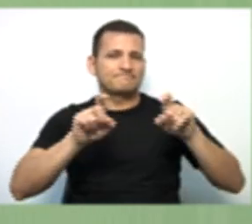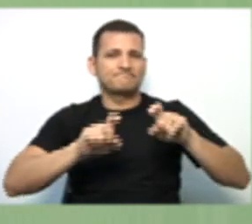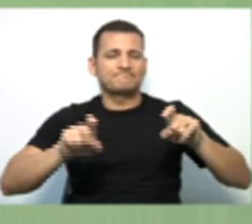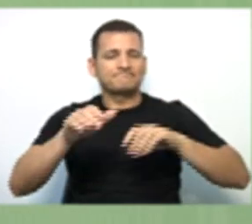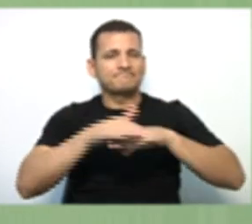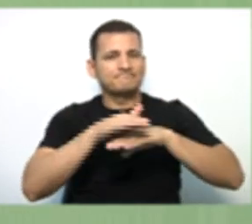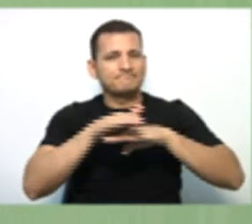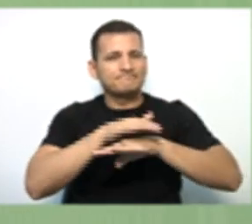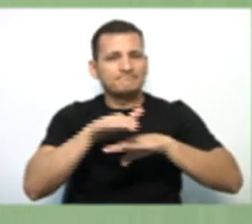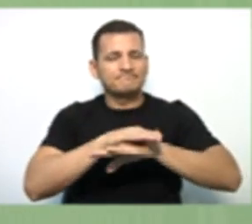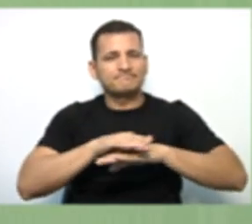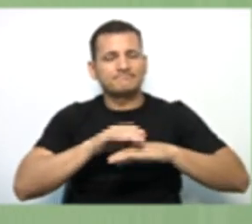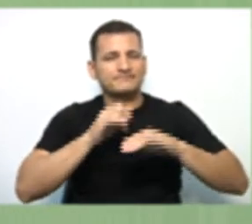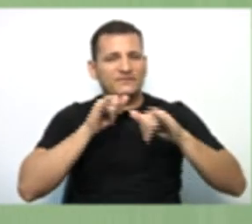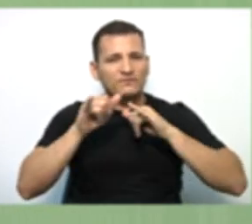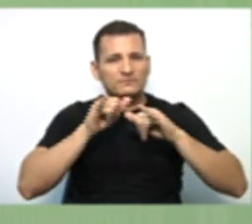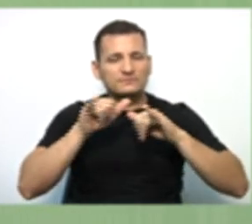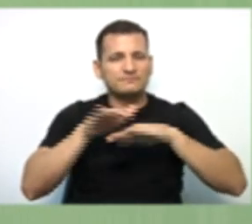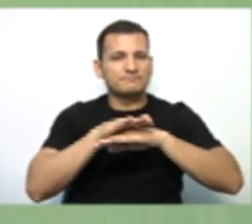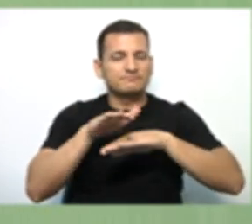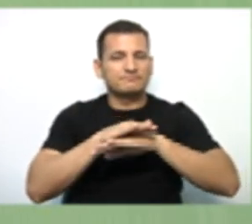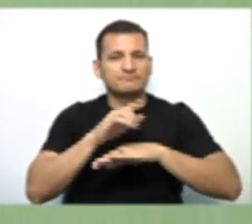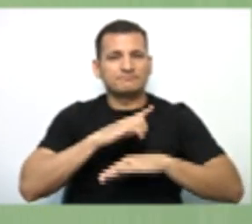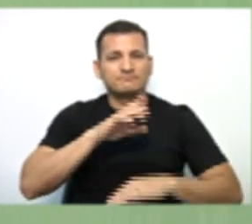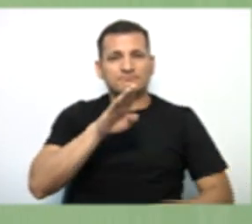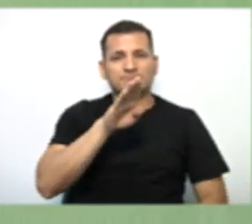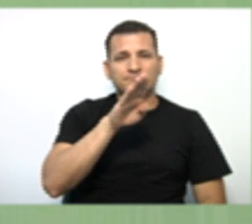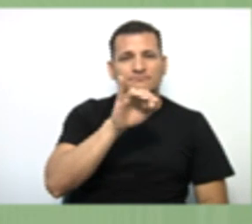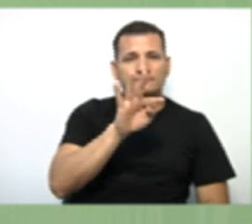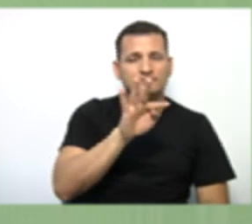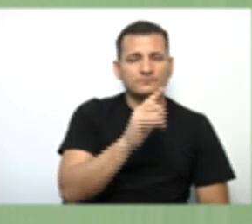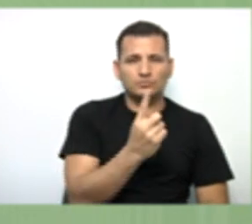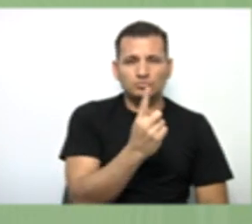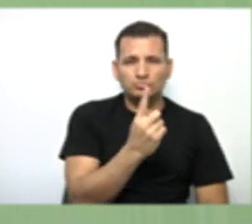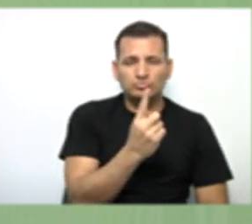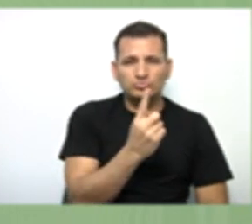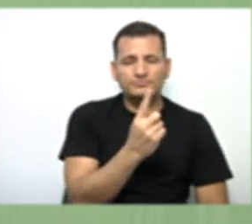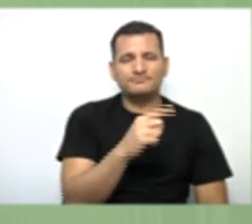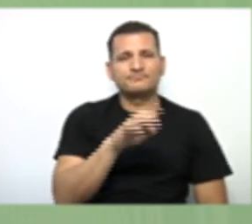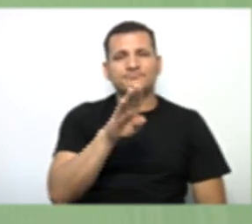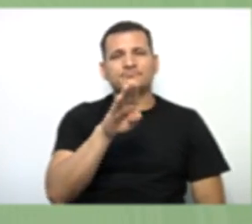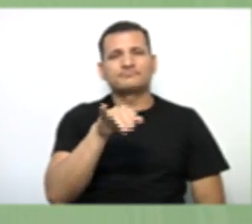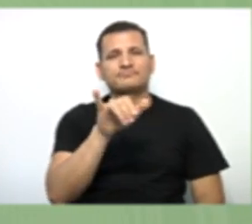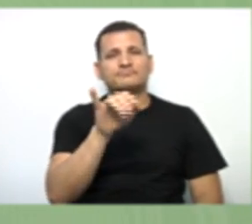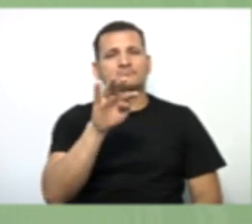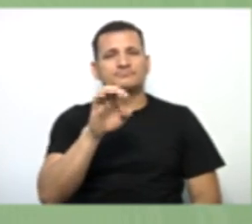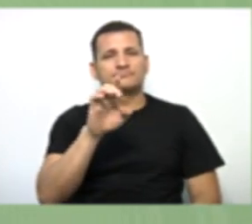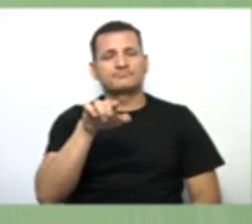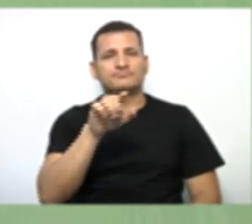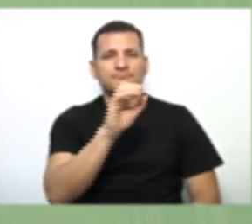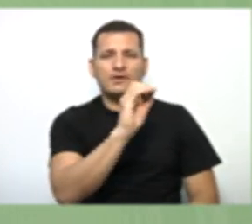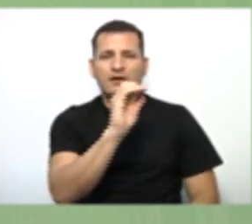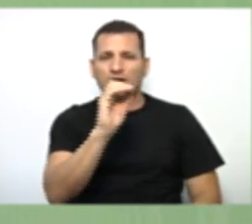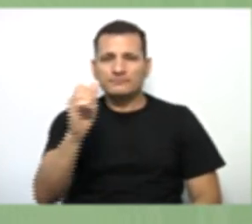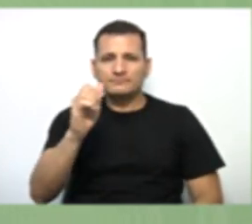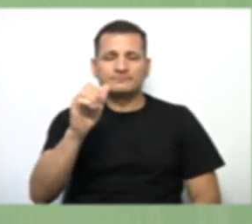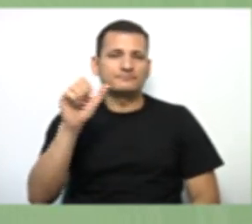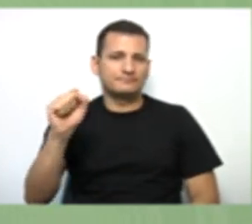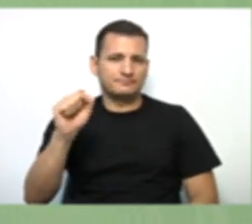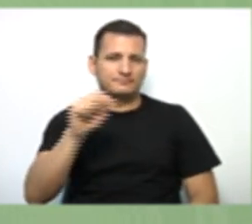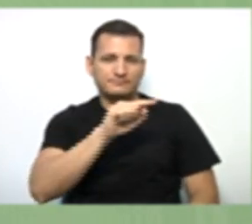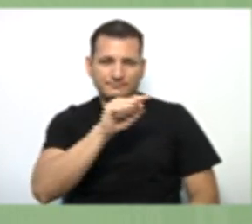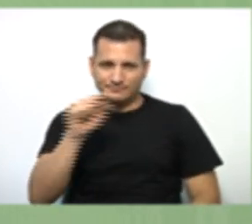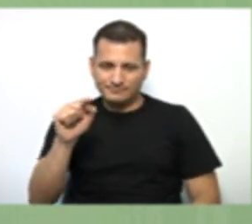computador. Tem um bit, que é a unidade mínima, e tem um byte, que é o conjunto de 8 bits. Né? Então, aqui é um